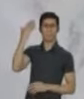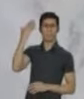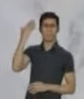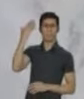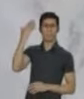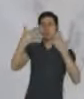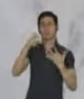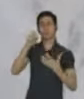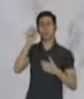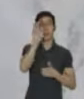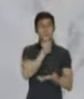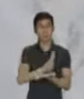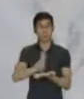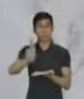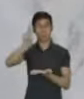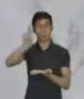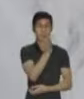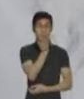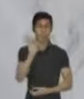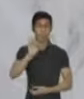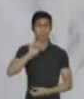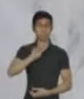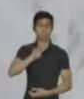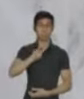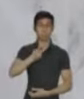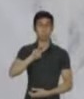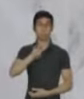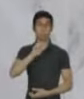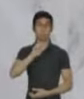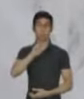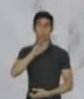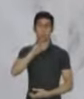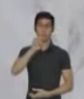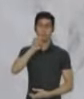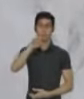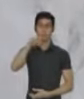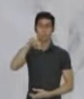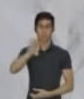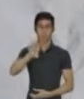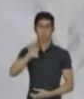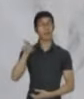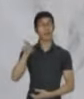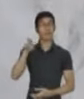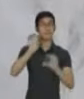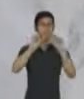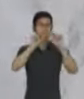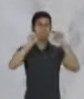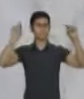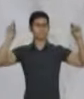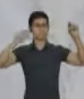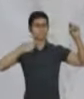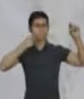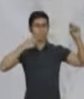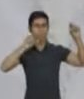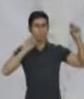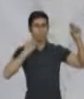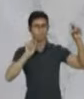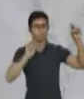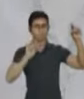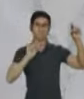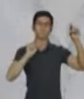sorbonne na frança ele mencionou uma frase que ele encerrasse pronunciamento com isso dizia o grande défice ribeiro